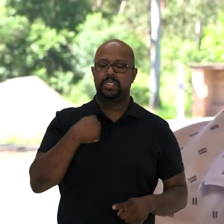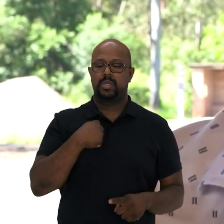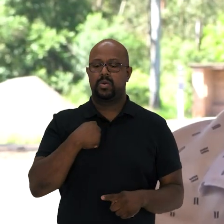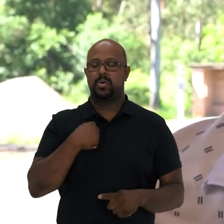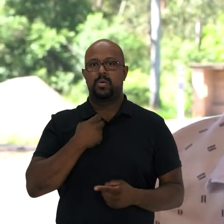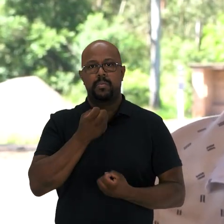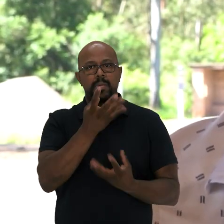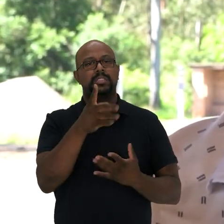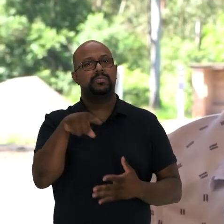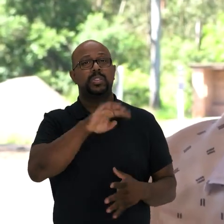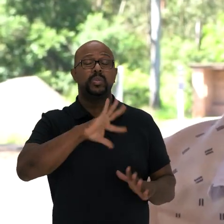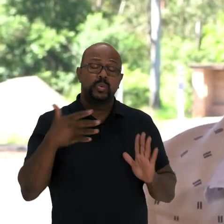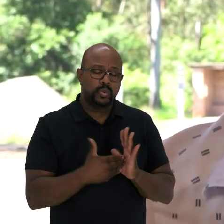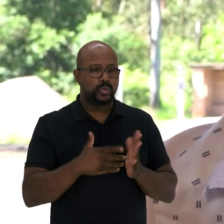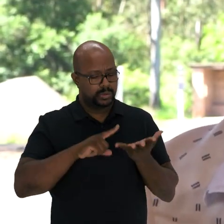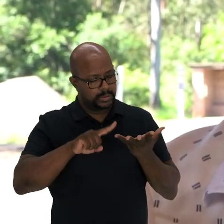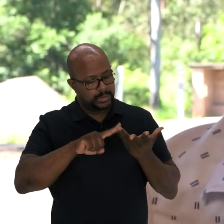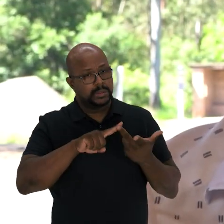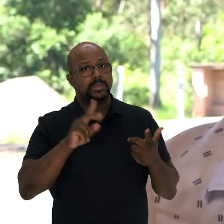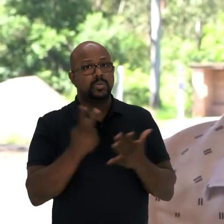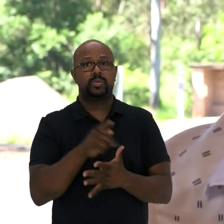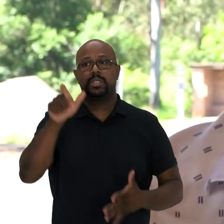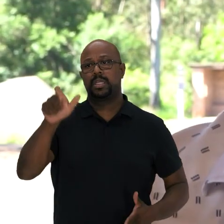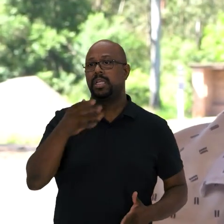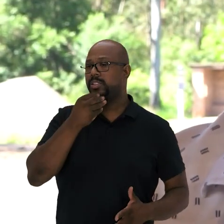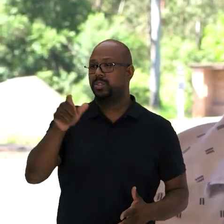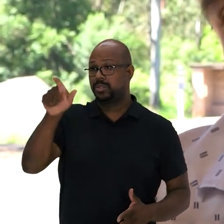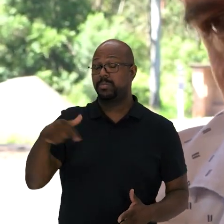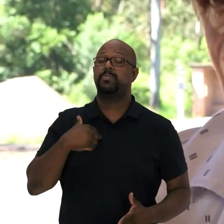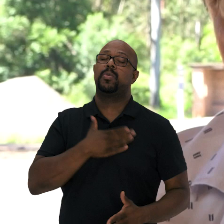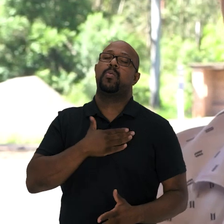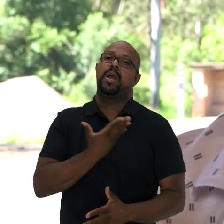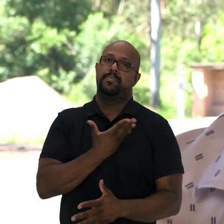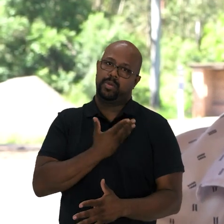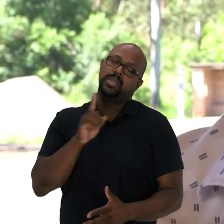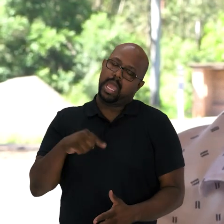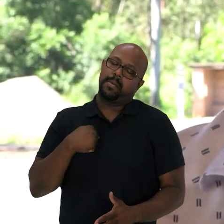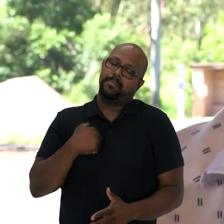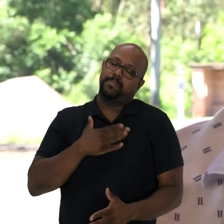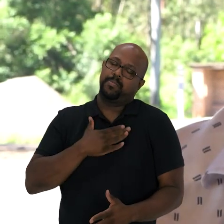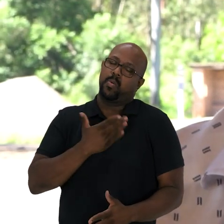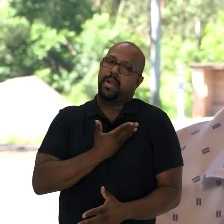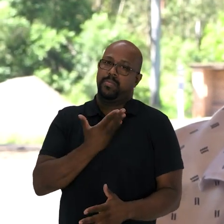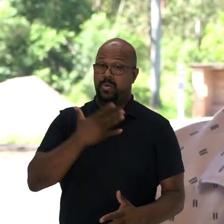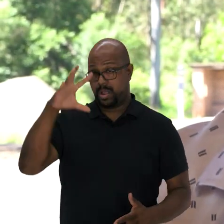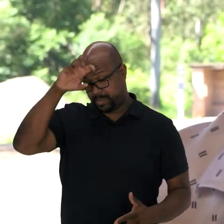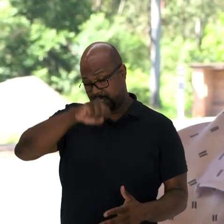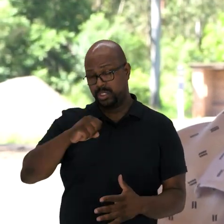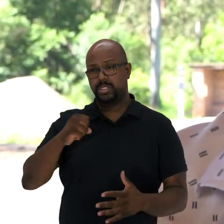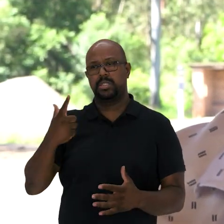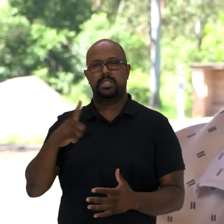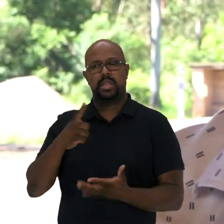de eu passar para vocês tudo que esse cara, tudo que esse senhor, tudo que esse meu amigo, que era meu amigo,